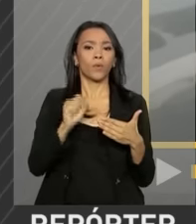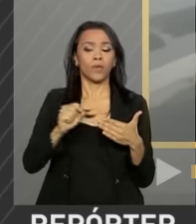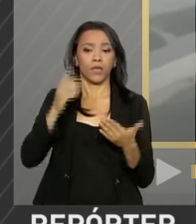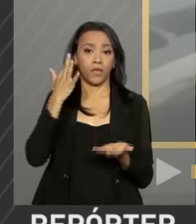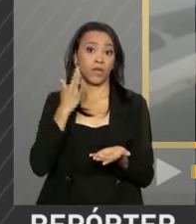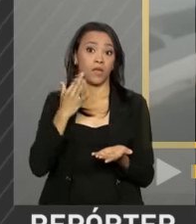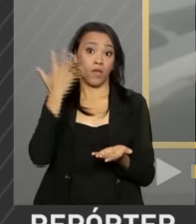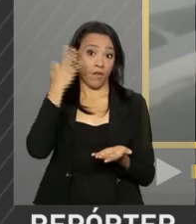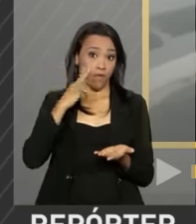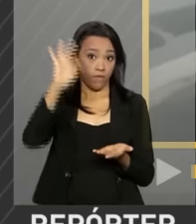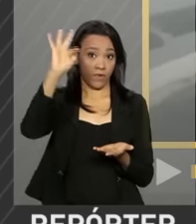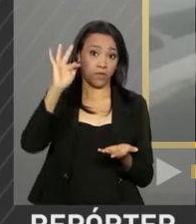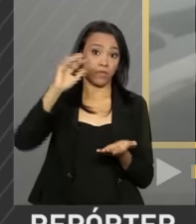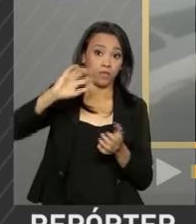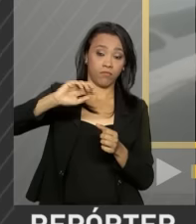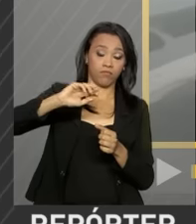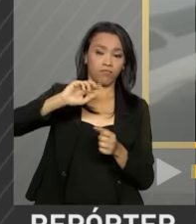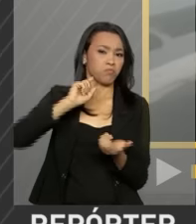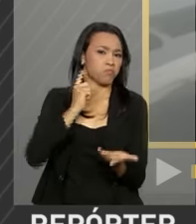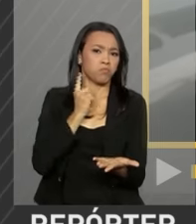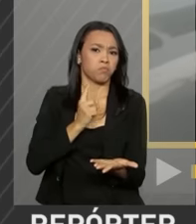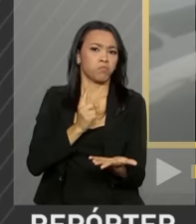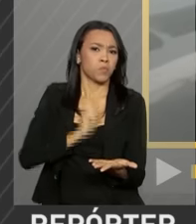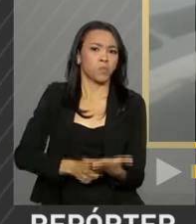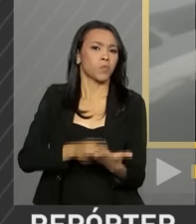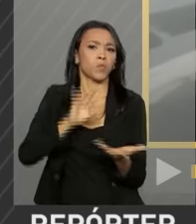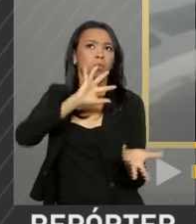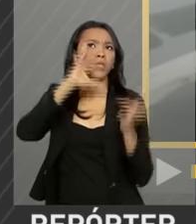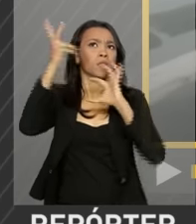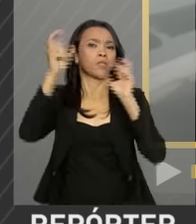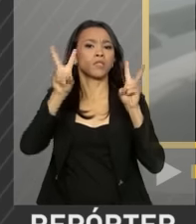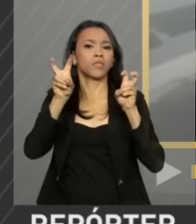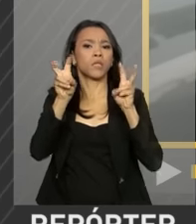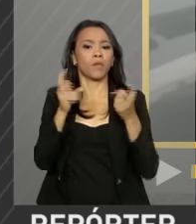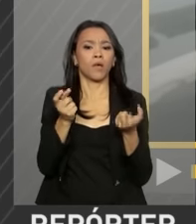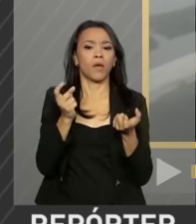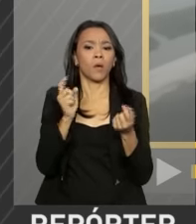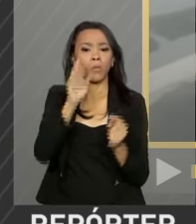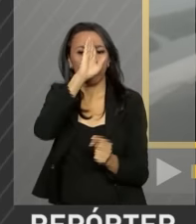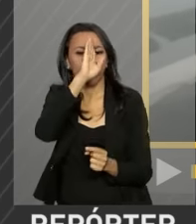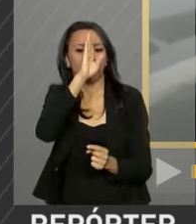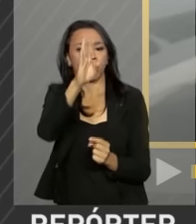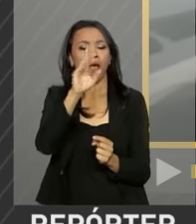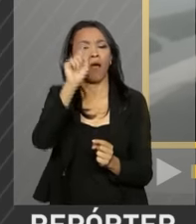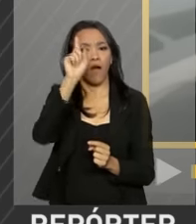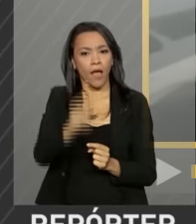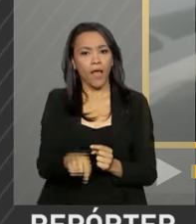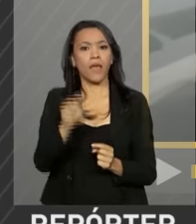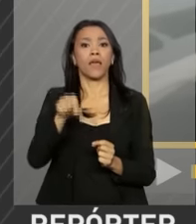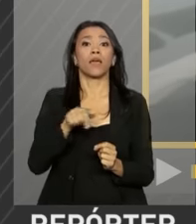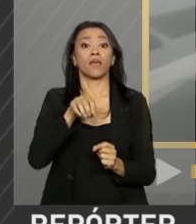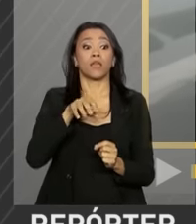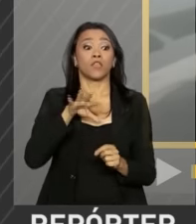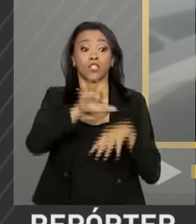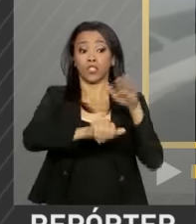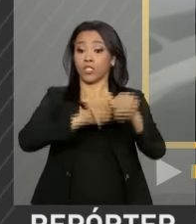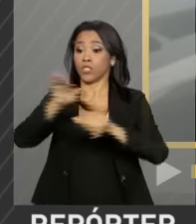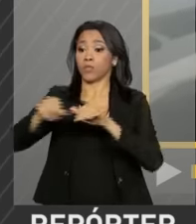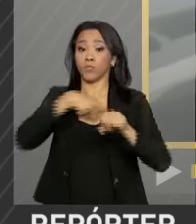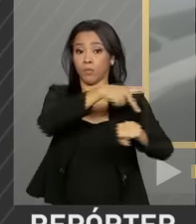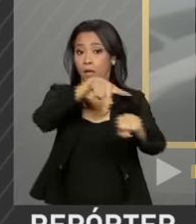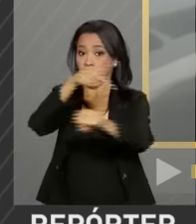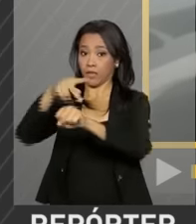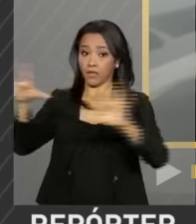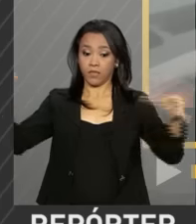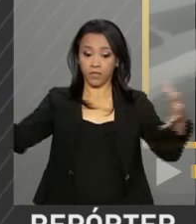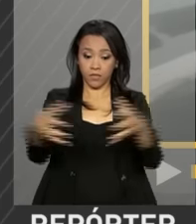mudanças climáticas. O acordo tem como principal ponto a busca dos países que fazem parte das Nações Unidas